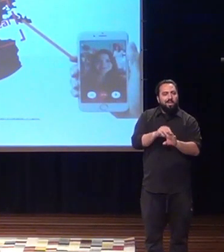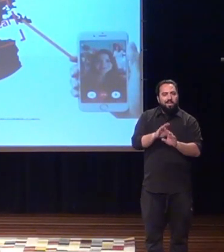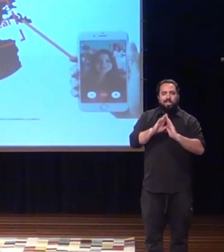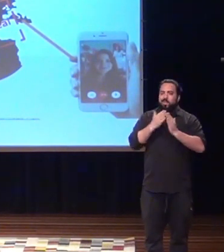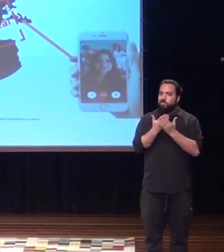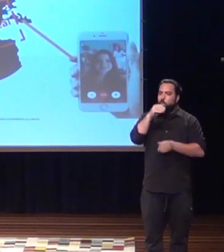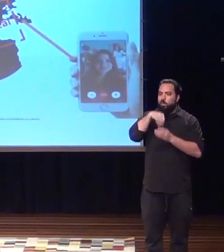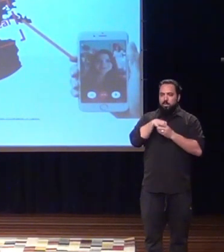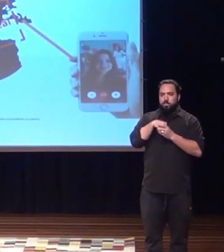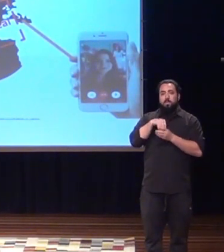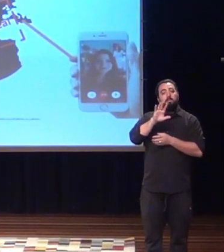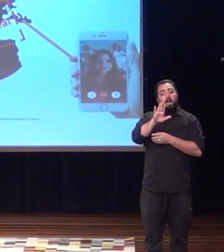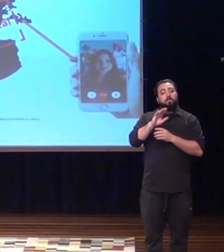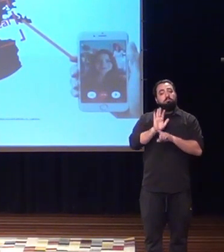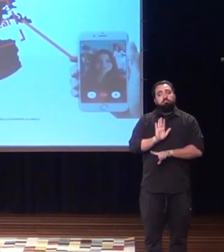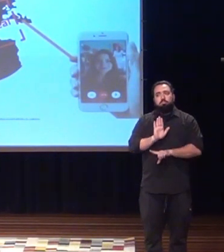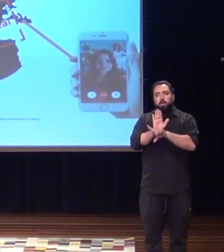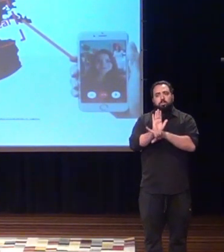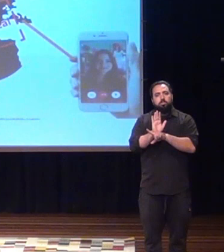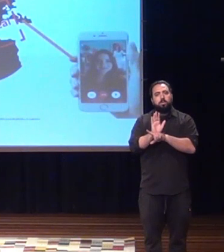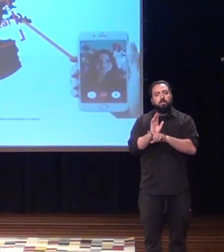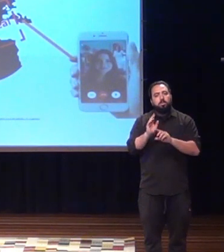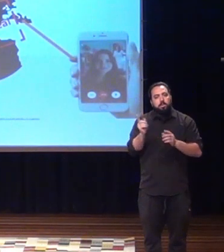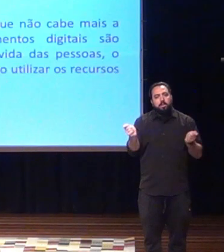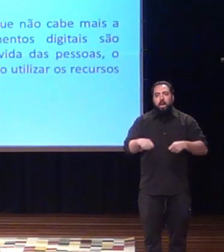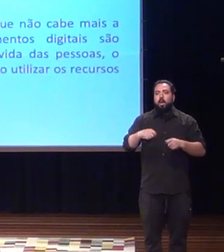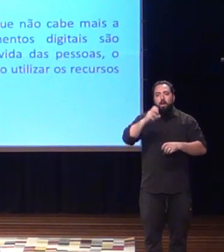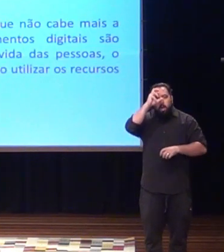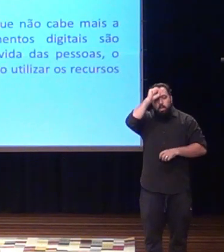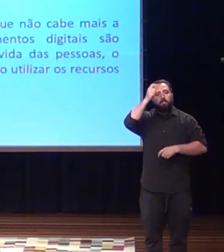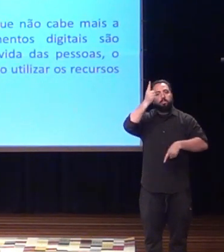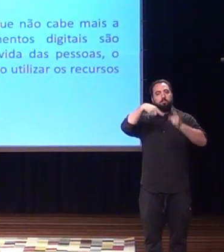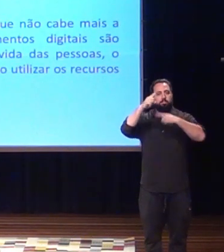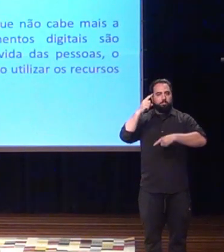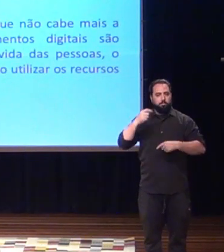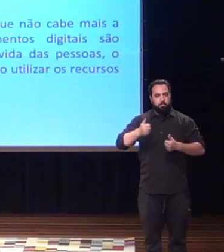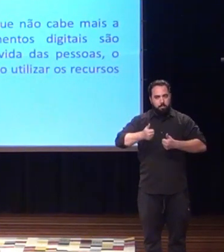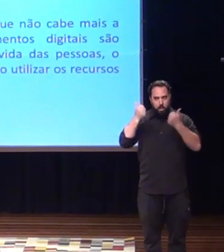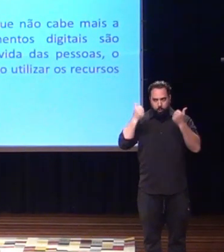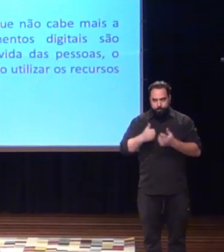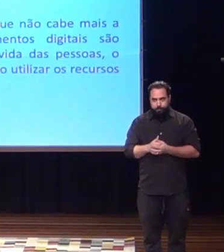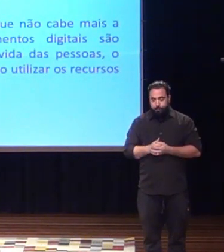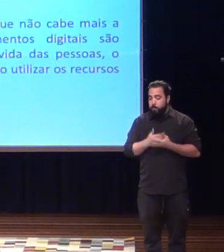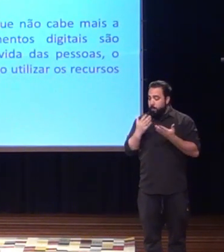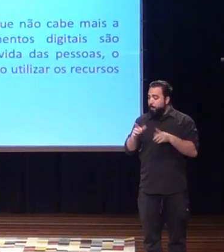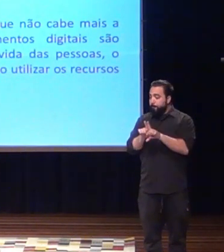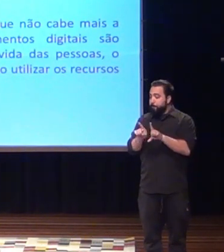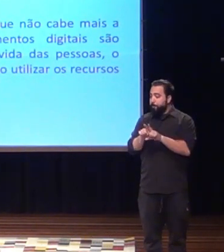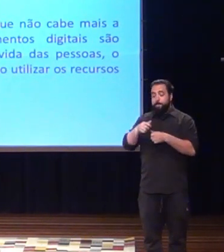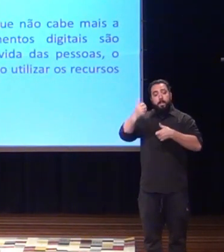vá proporcionar oportunidades de aprendizagem. E aí a gente trouxe o Pierre Levy falando que